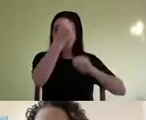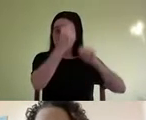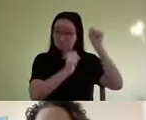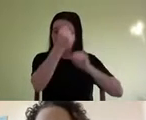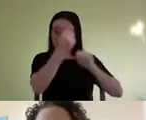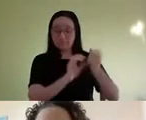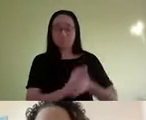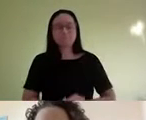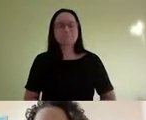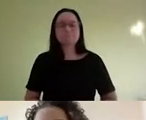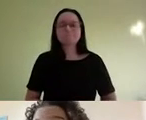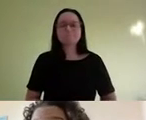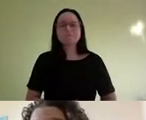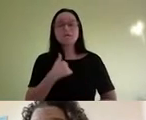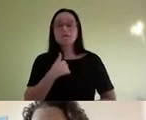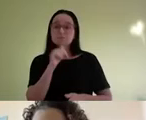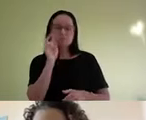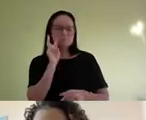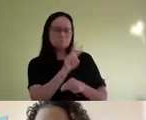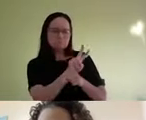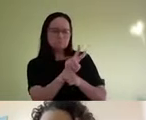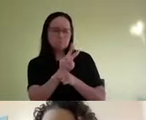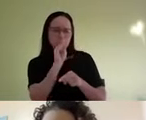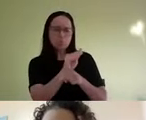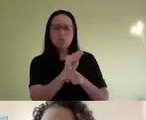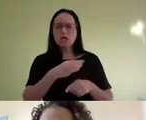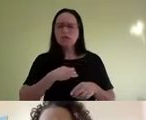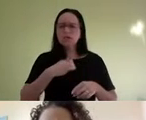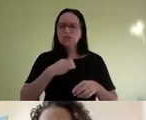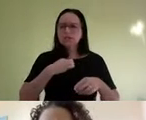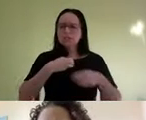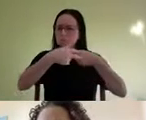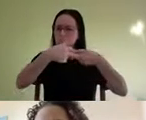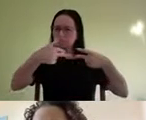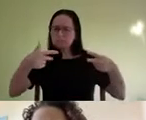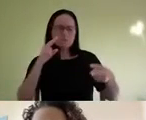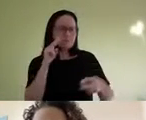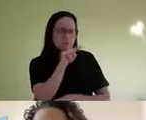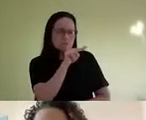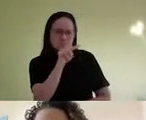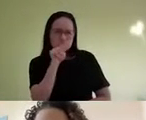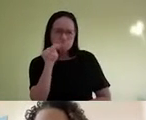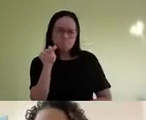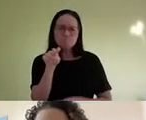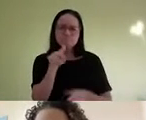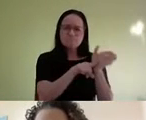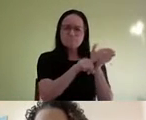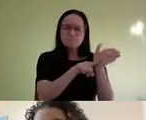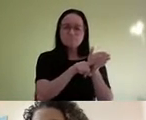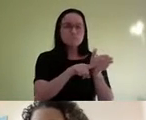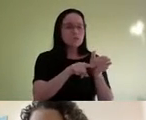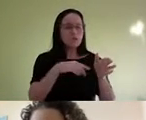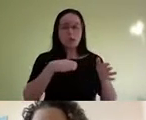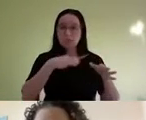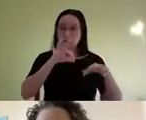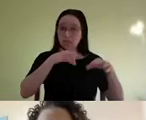tinha que cuidar do tingimento dos tecidos. tecidos esses que eles iam para as empresas de